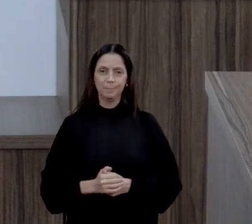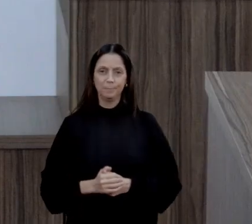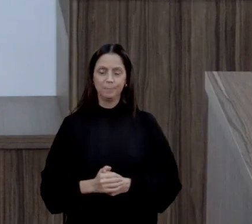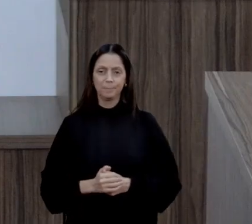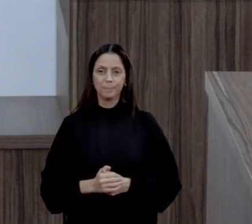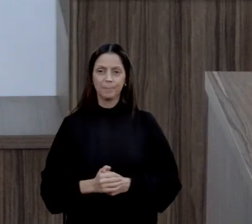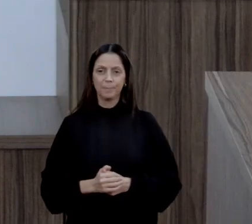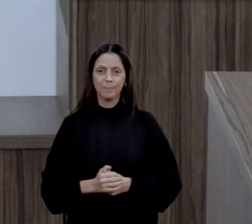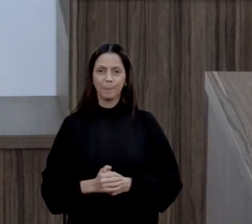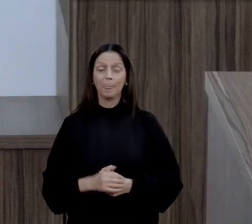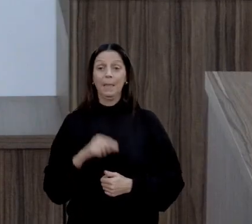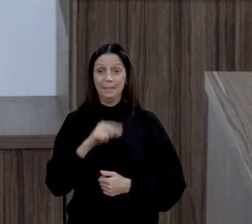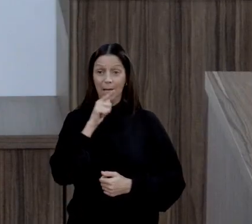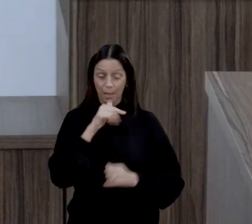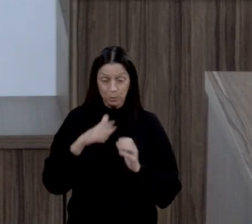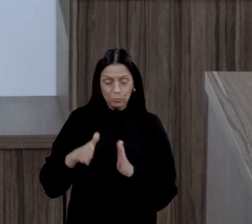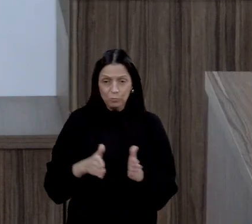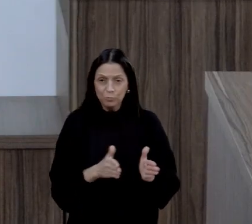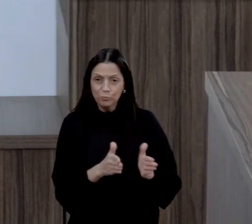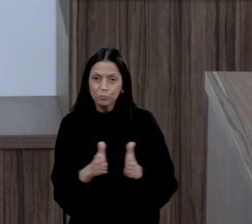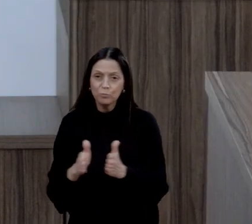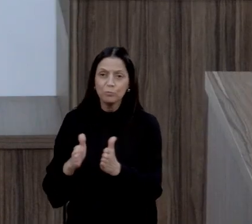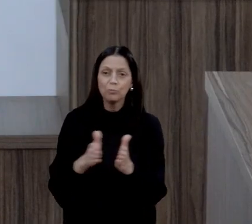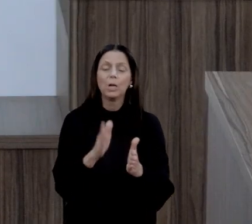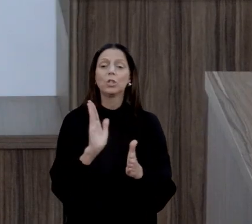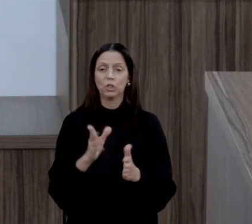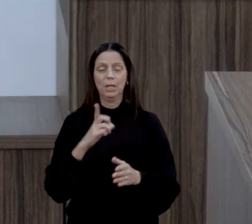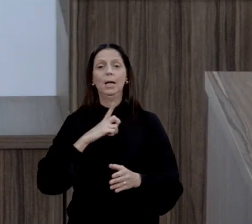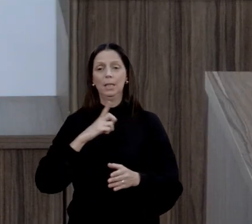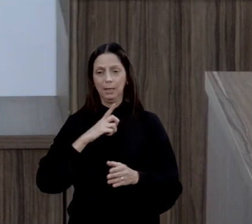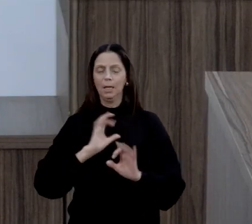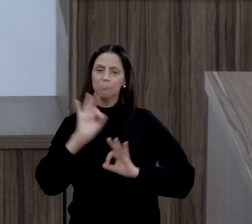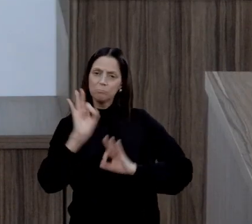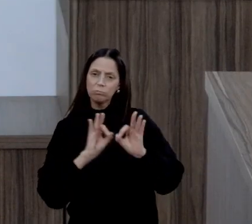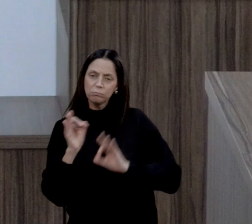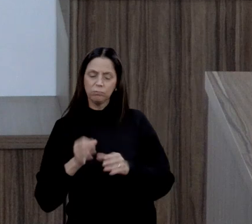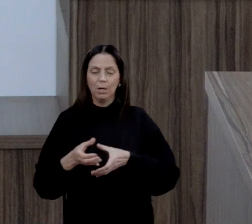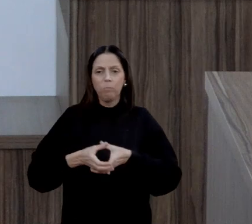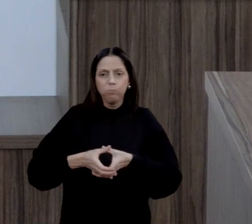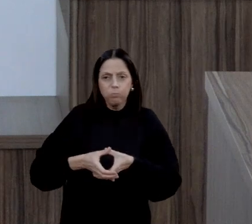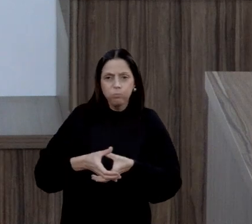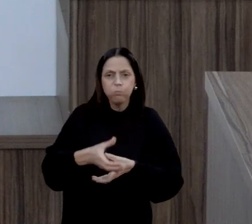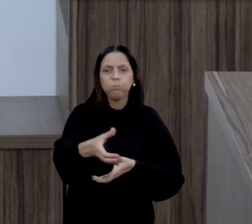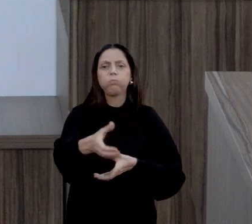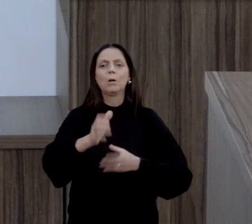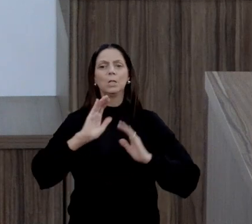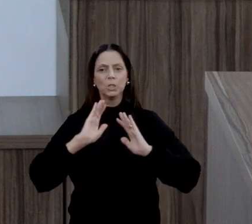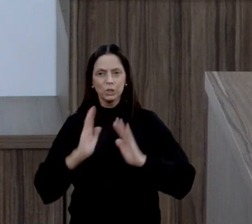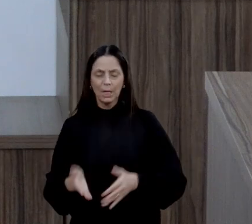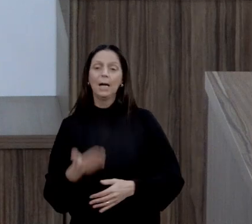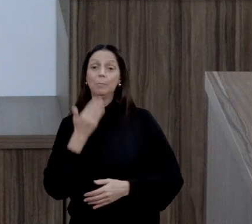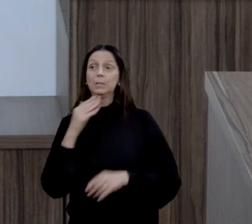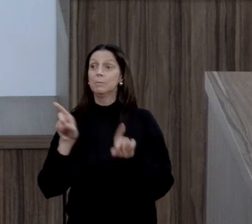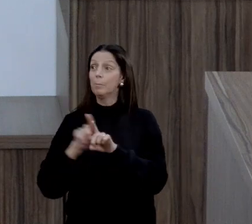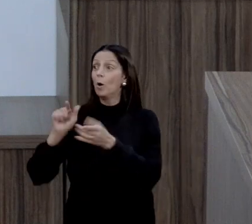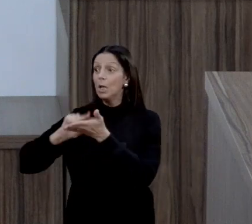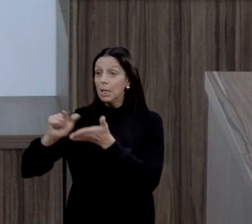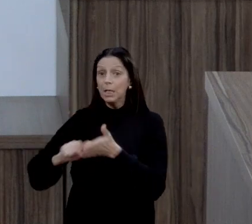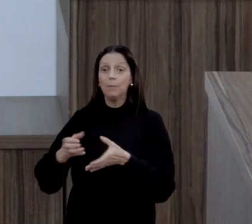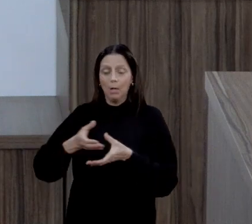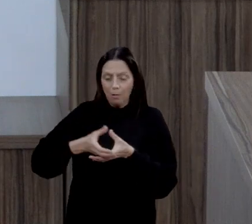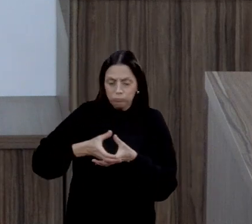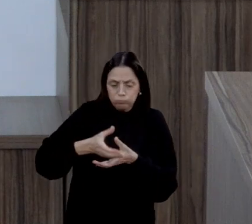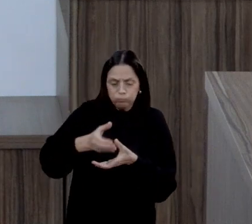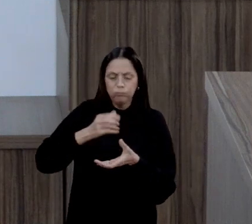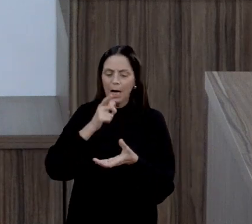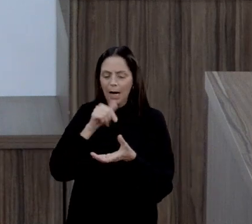uma parcela desse ribeirão ele já foi tubulado. Pedimos ali a desobstrução dessa tubulação, que também tem